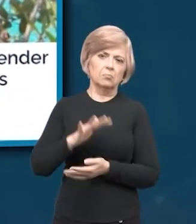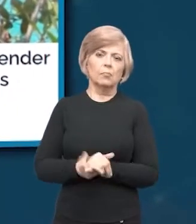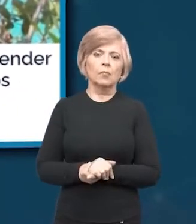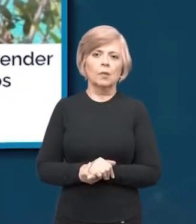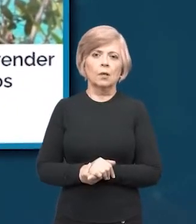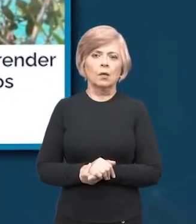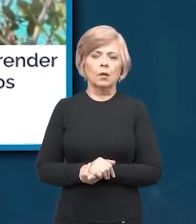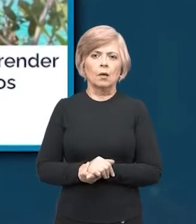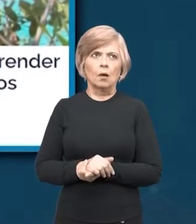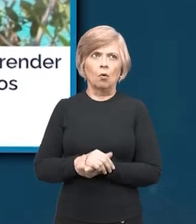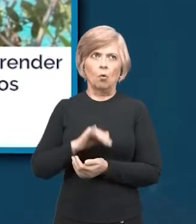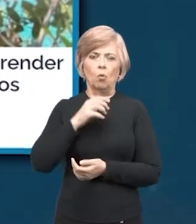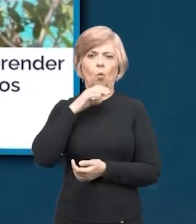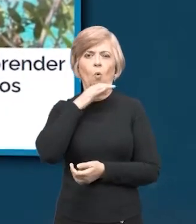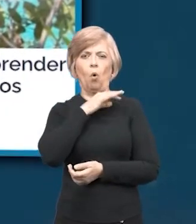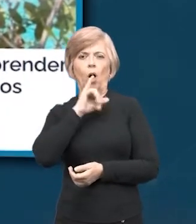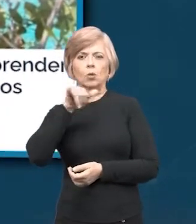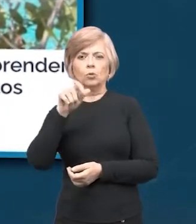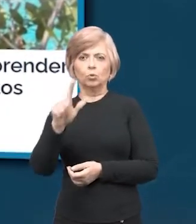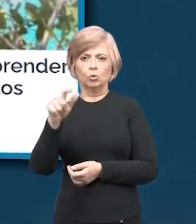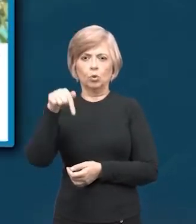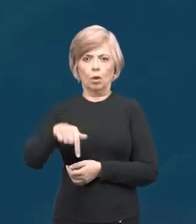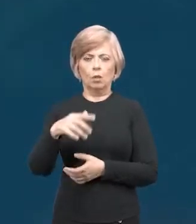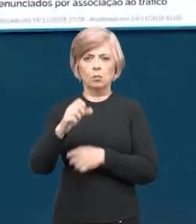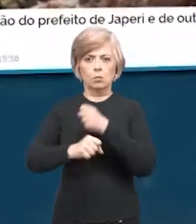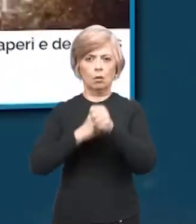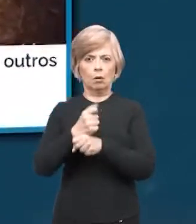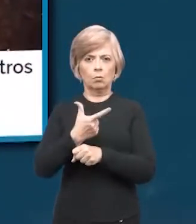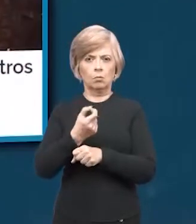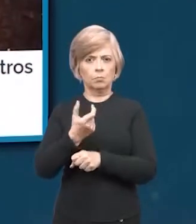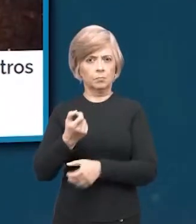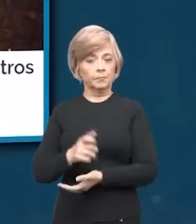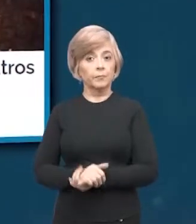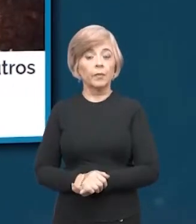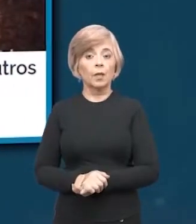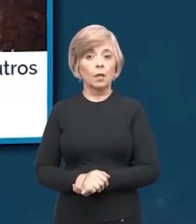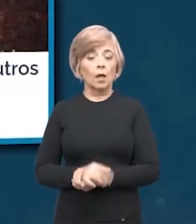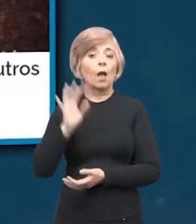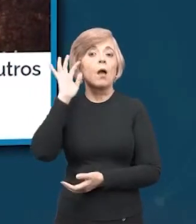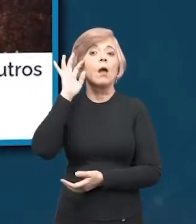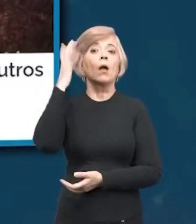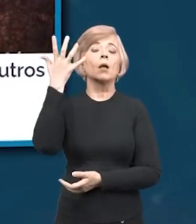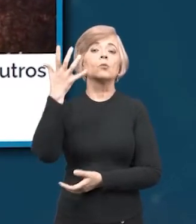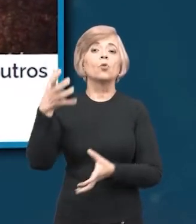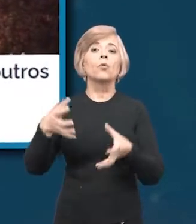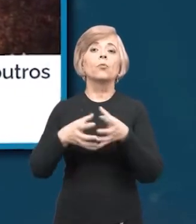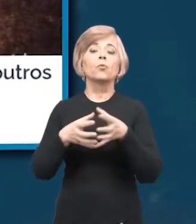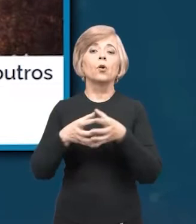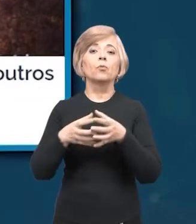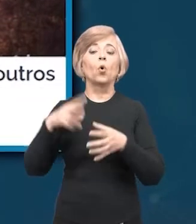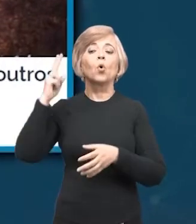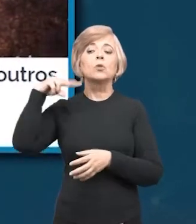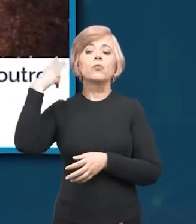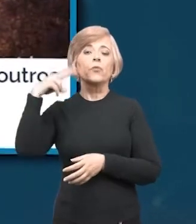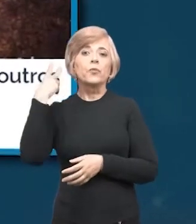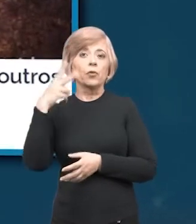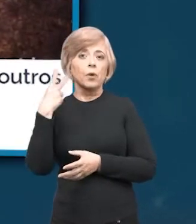salvo engano, em julho desse ano, decidiu, na sua primeira turma, que os